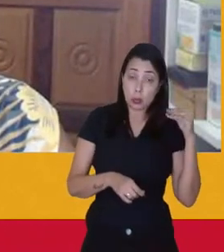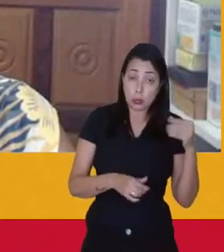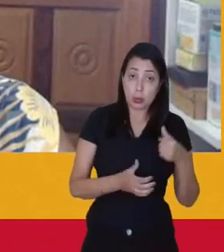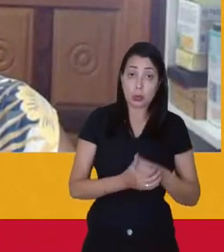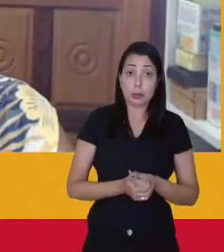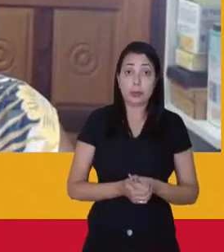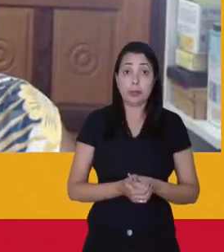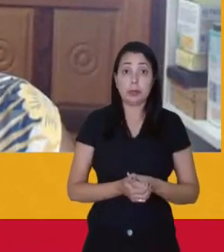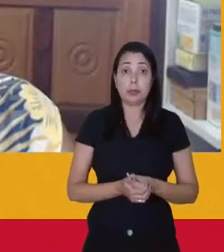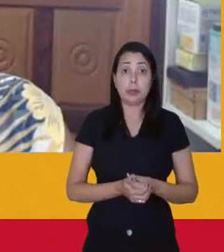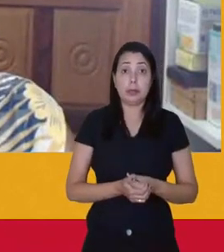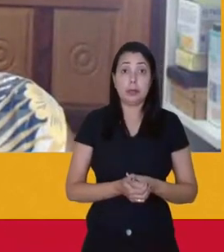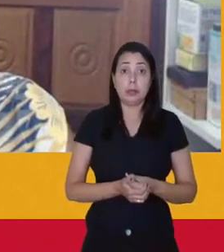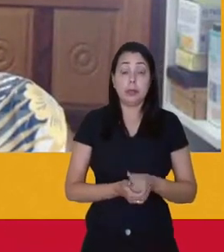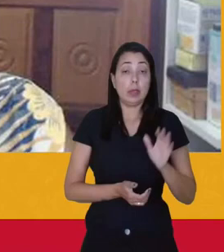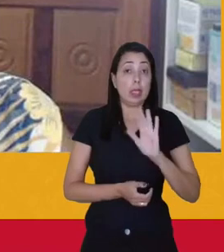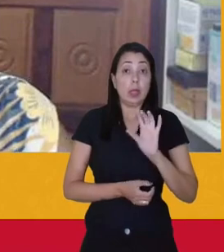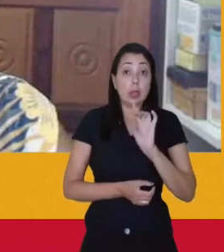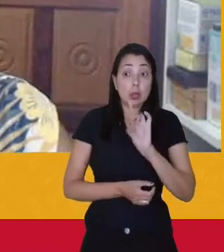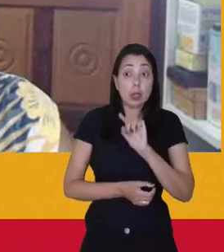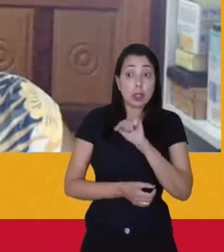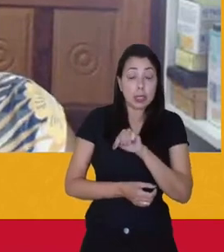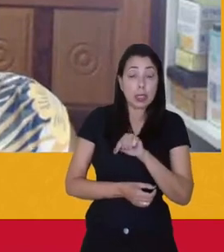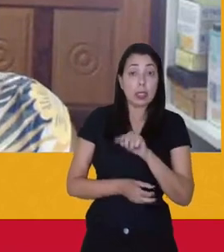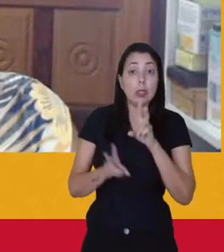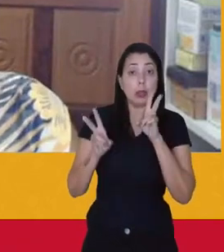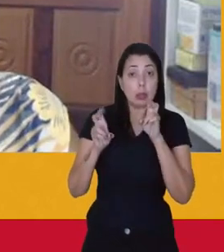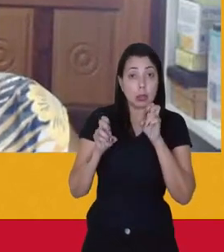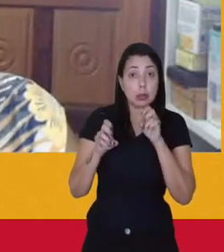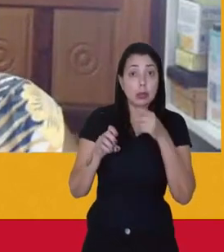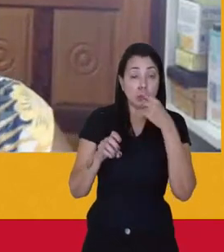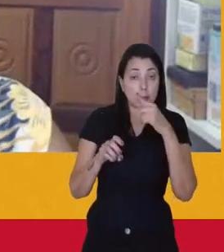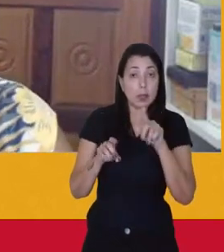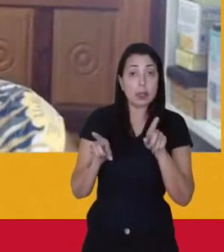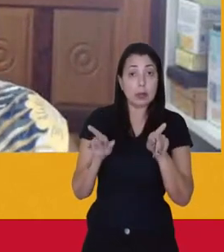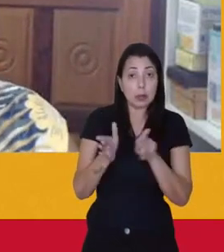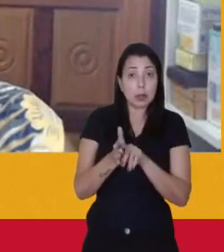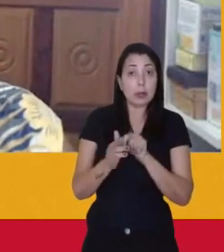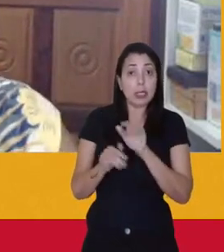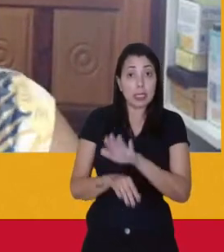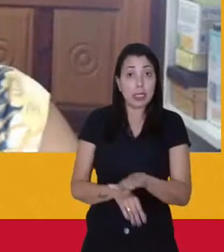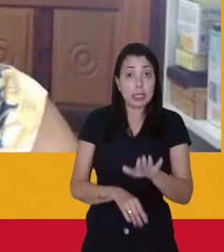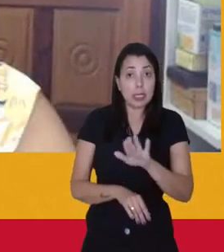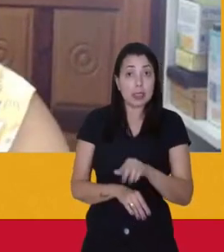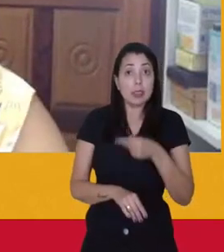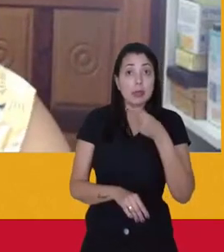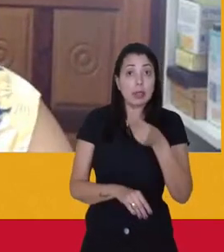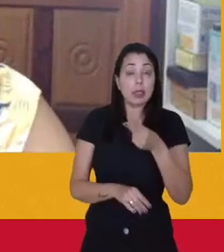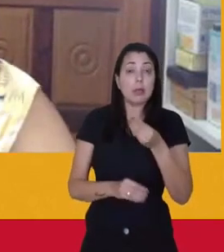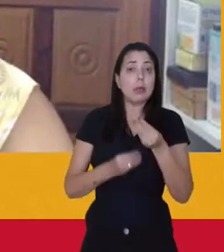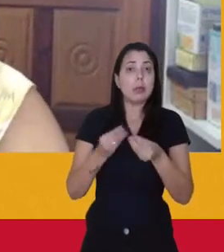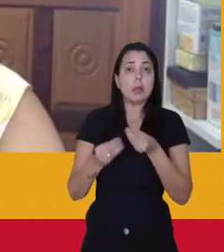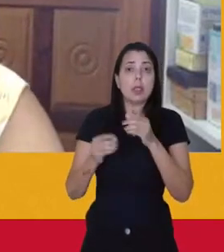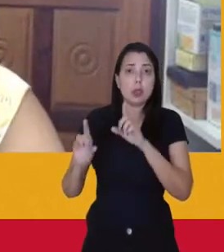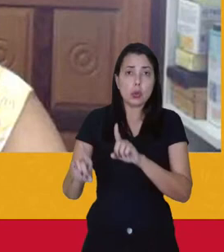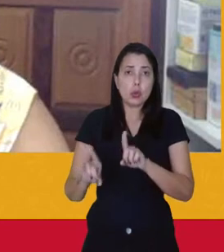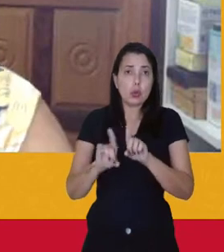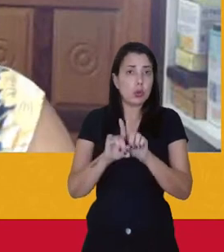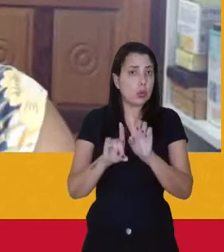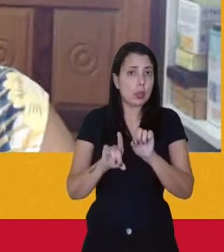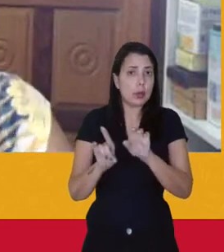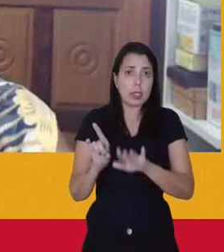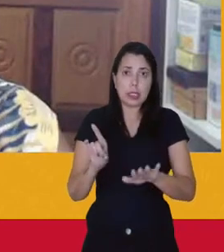falamos não só sobre, mas também pelas crianças, né? Nós não falamos junto com